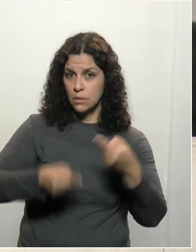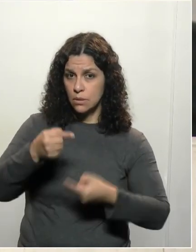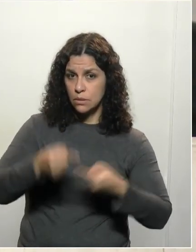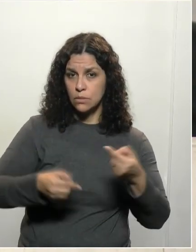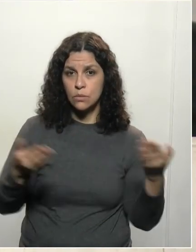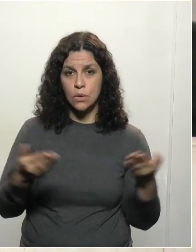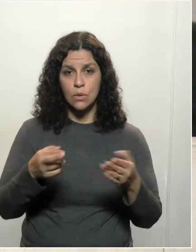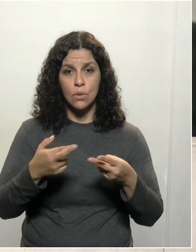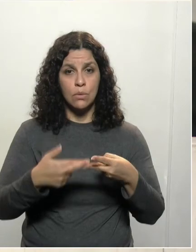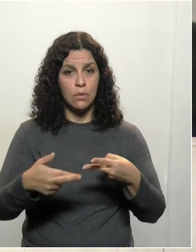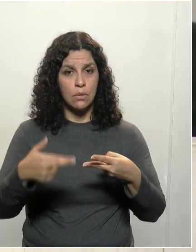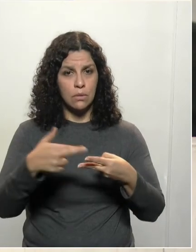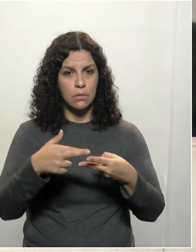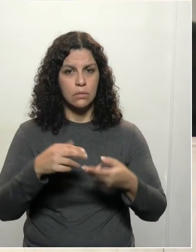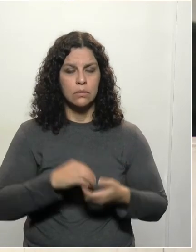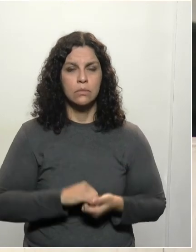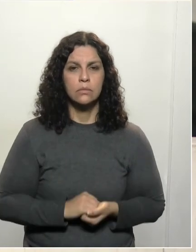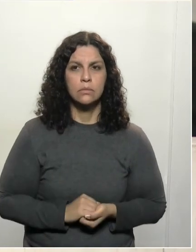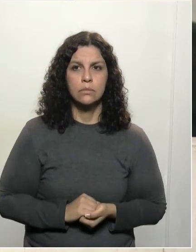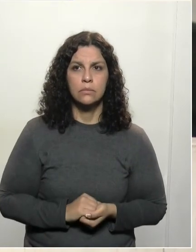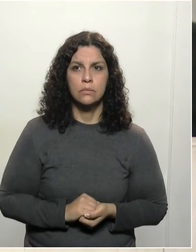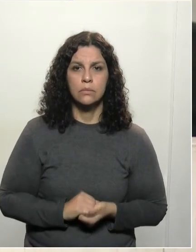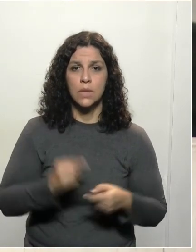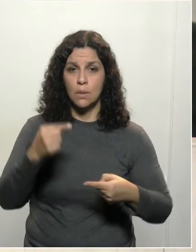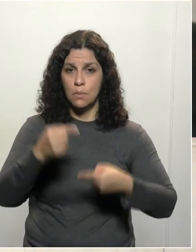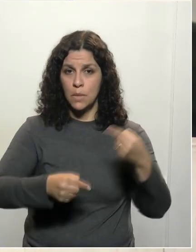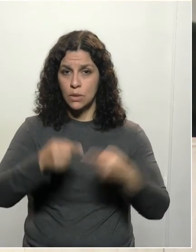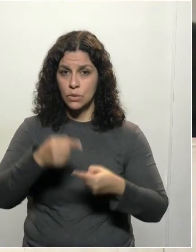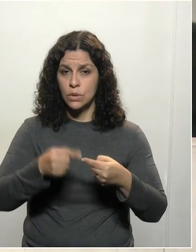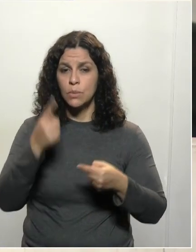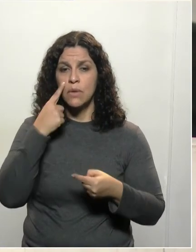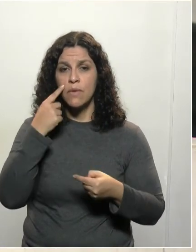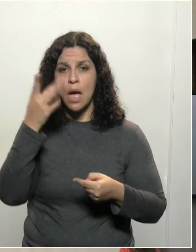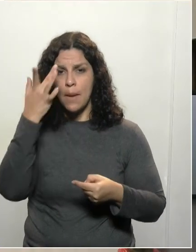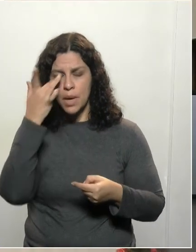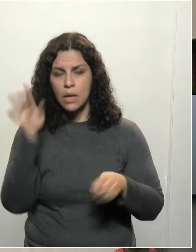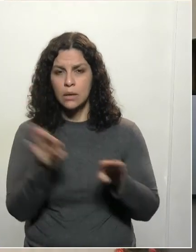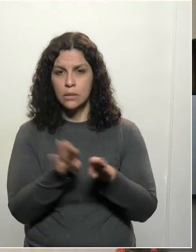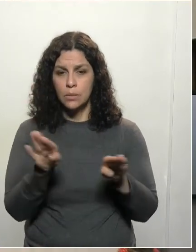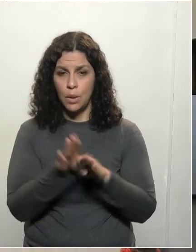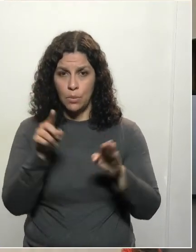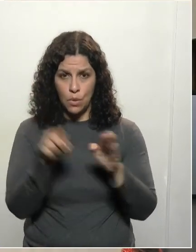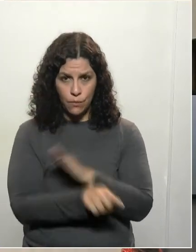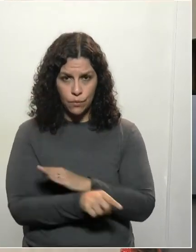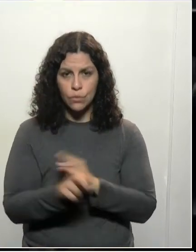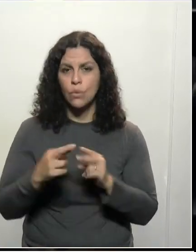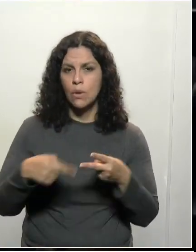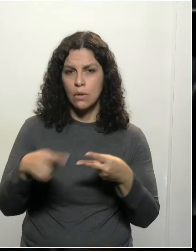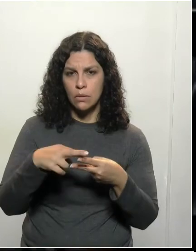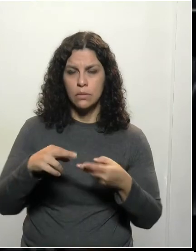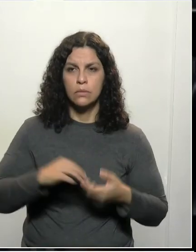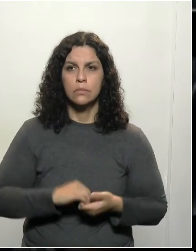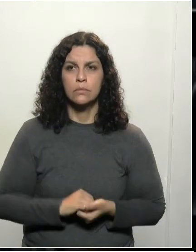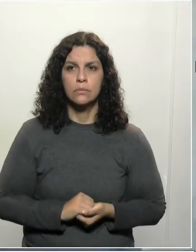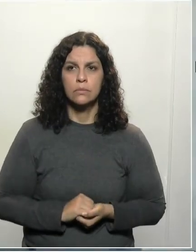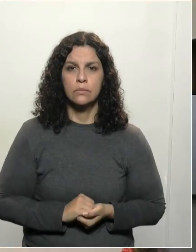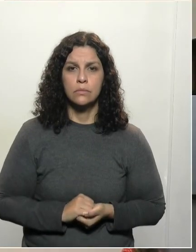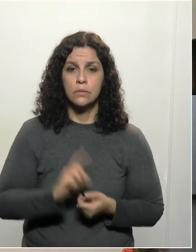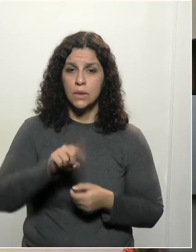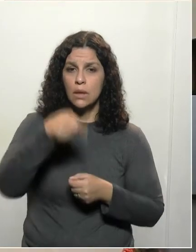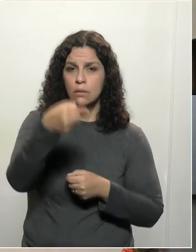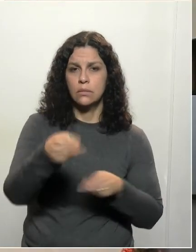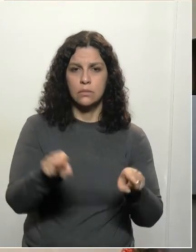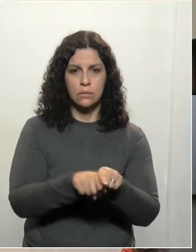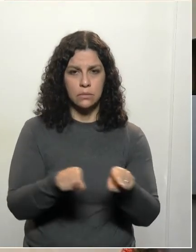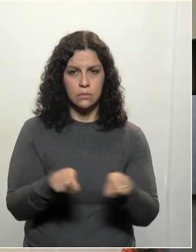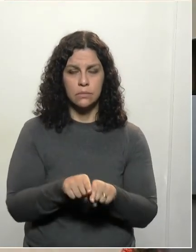o requerimento. Para discutir e aprofundar amanhã com muita intensidade esse requerimento. Adia-se na